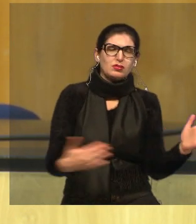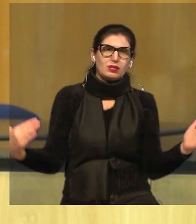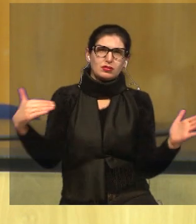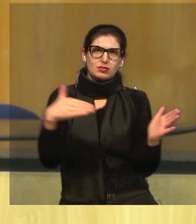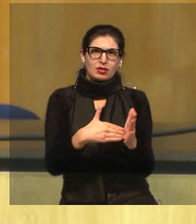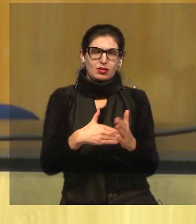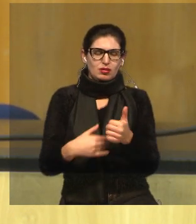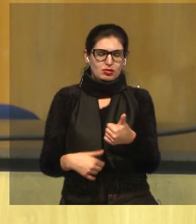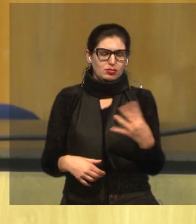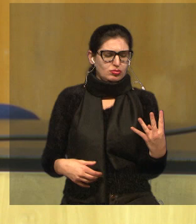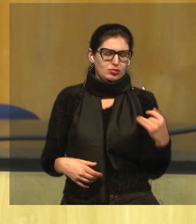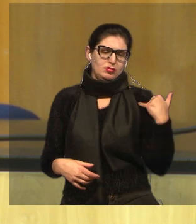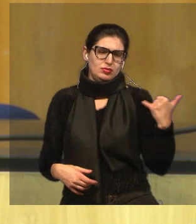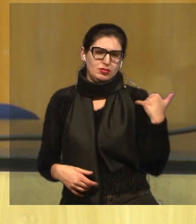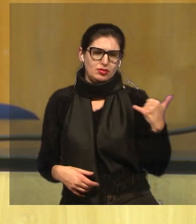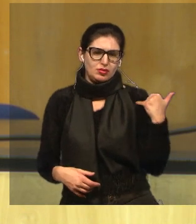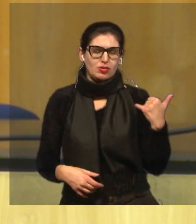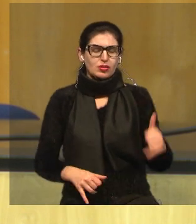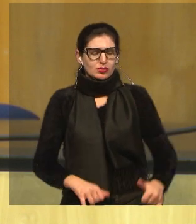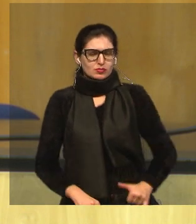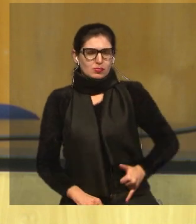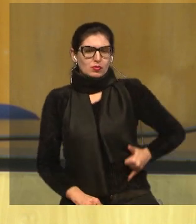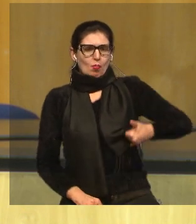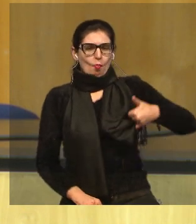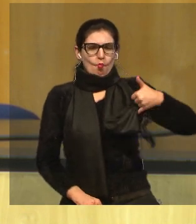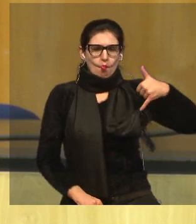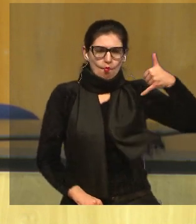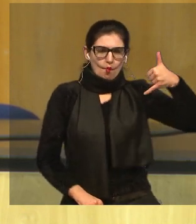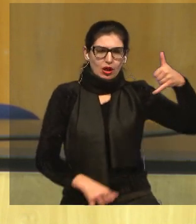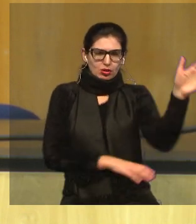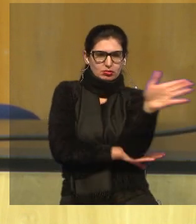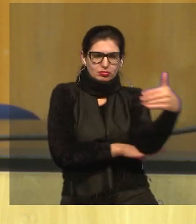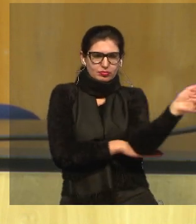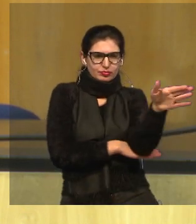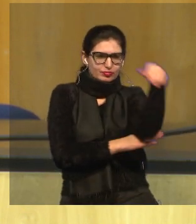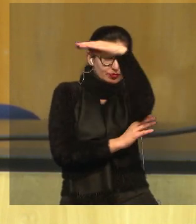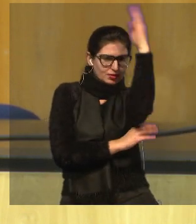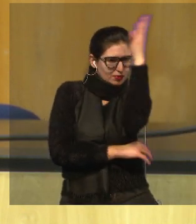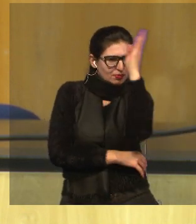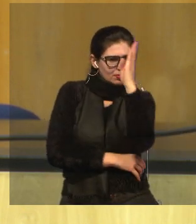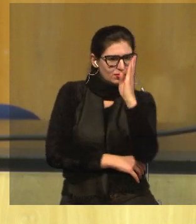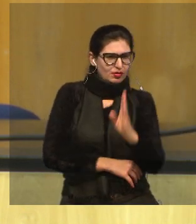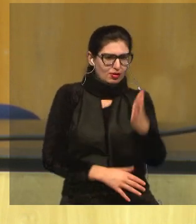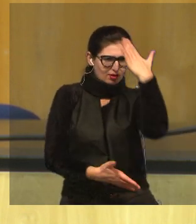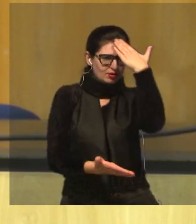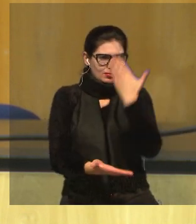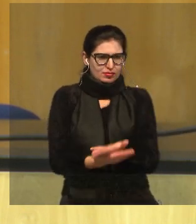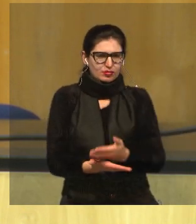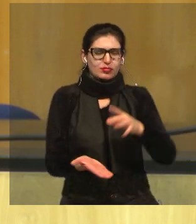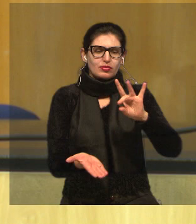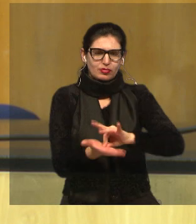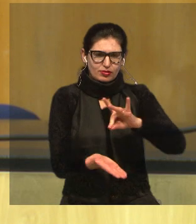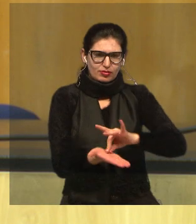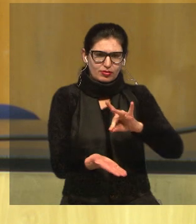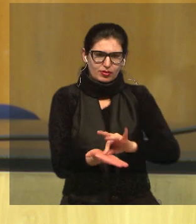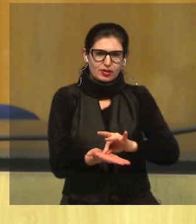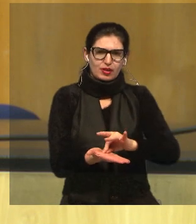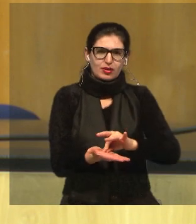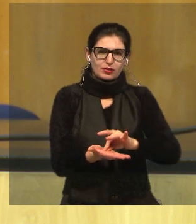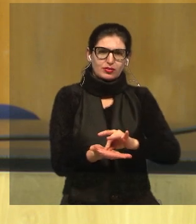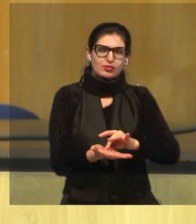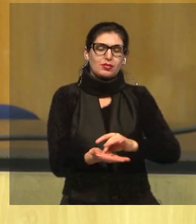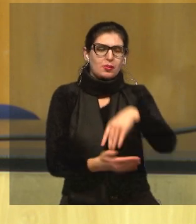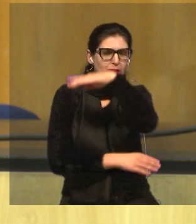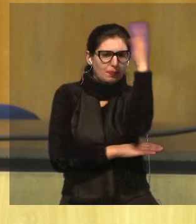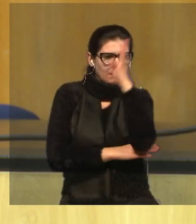anos, e eu ia com muito orgulho olhar aquela bandeira, hasteava aquela bandeira e eu confiava verdadeiramente que esse país ia me proteger,